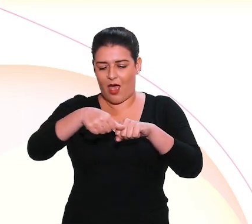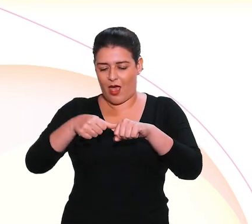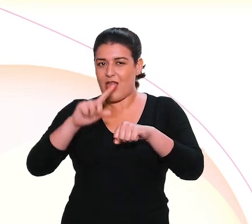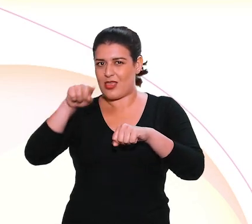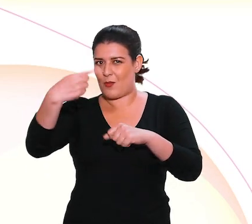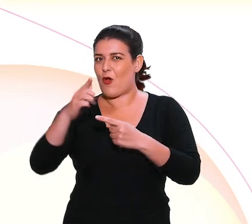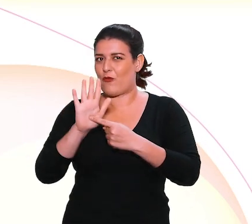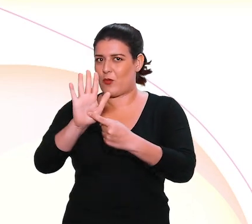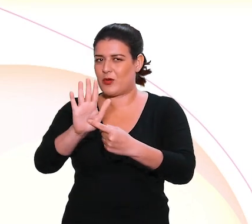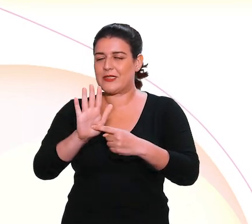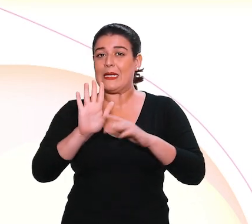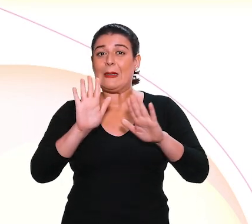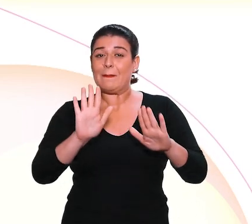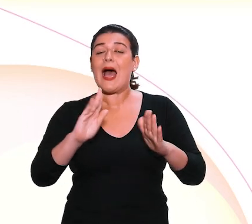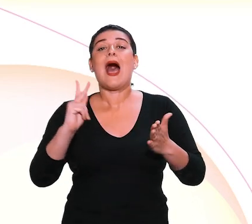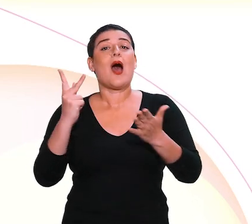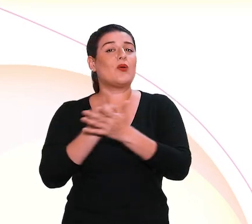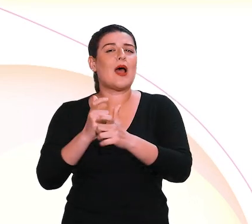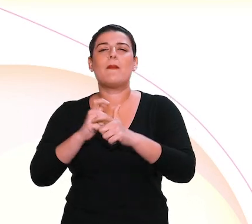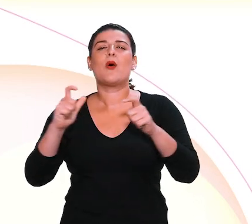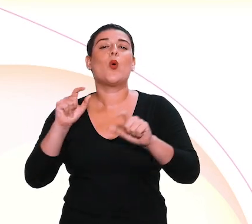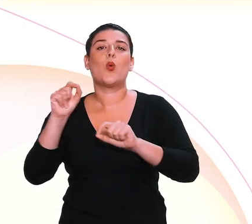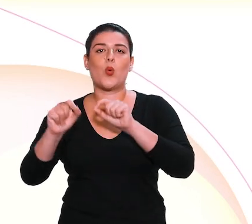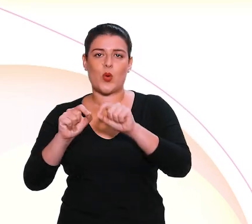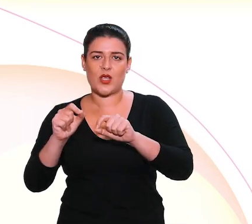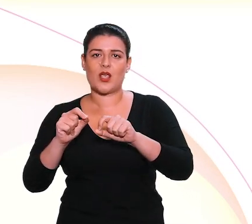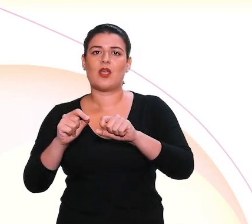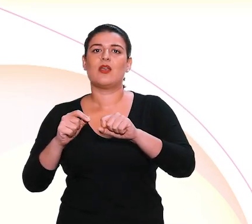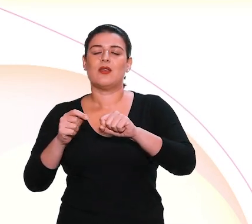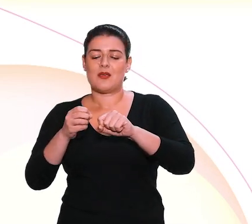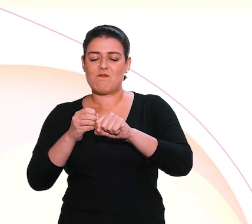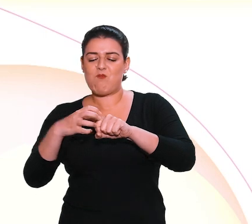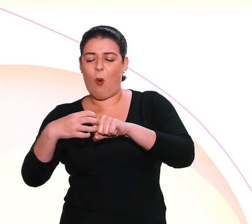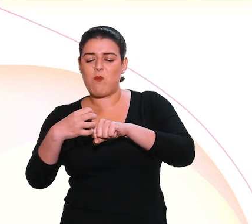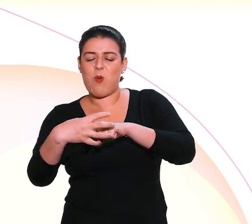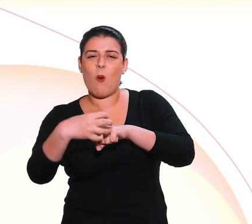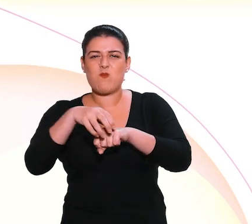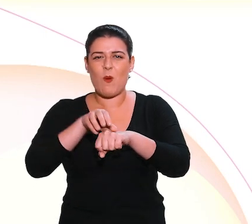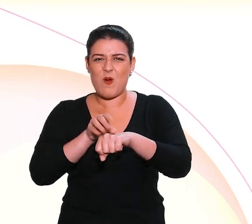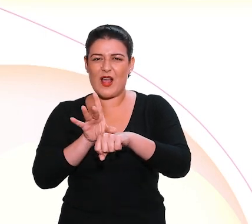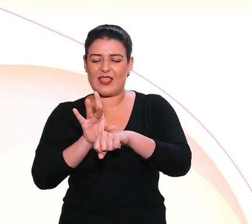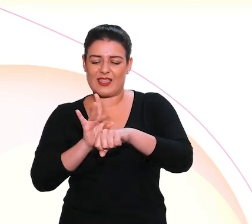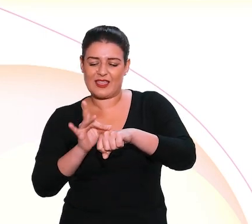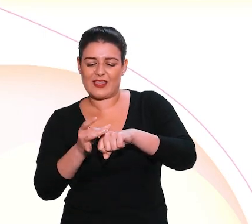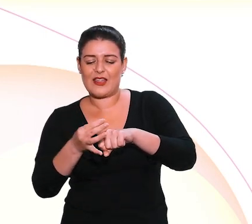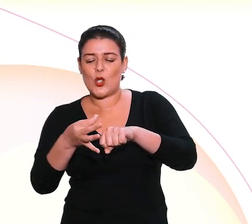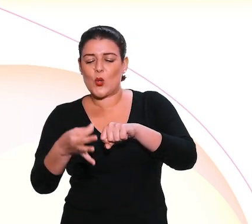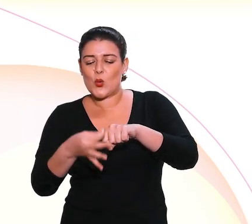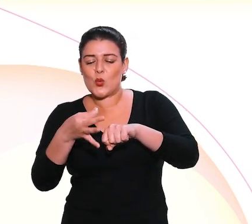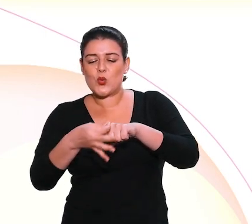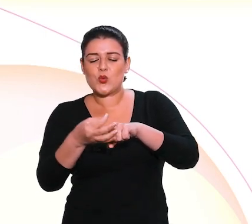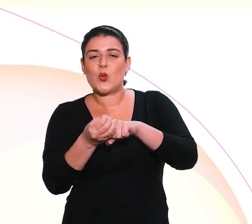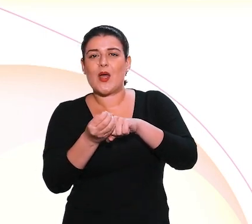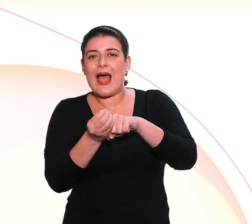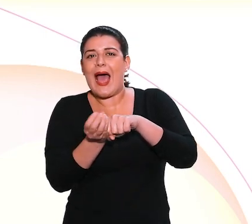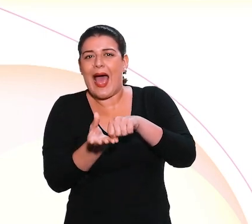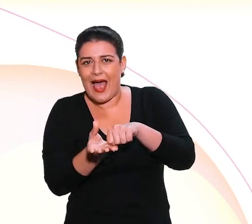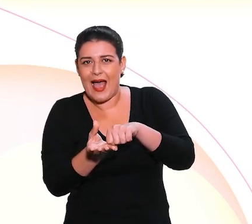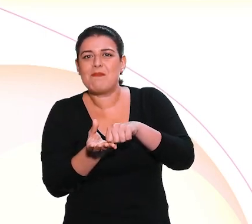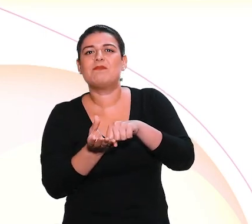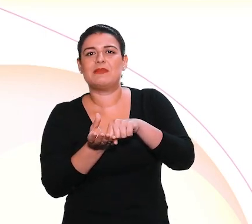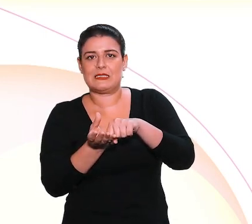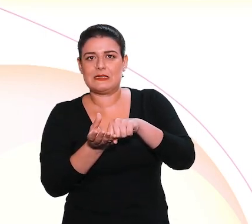cicatrizes, mas que infelizmente acontece bastante? Muitos enxertos, descência de sutura, ou seja, quando os pontos